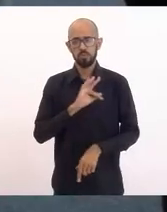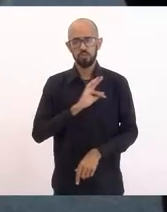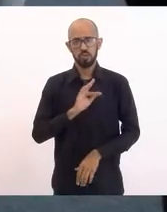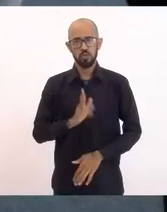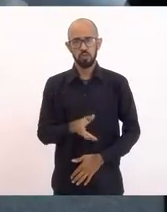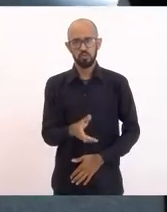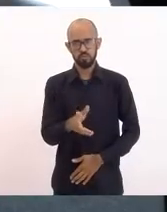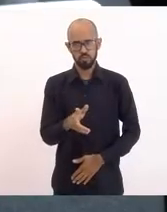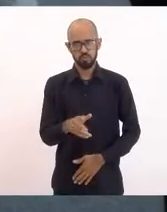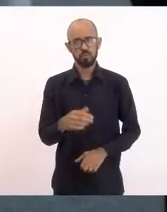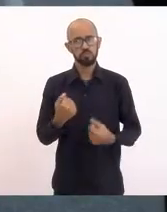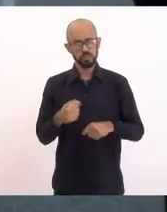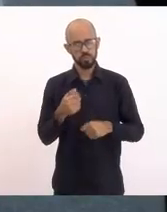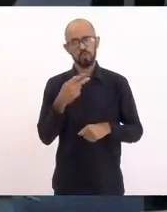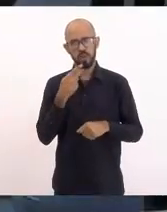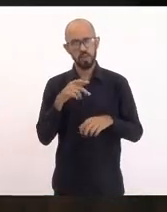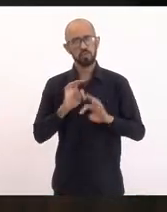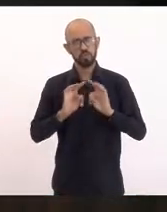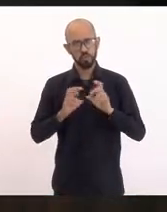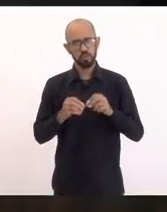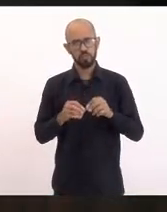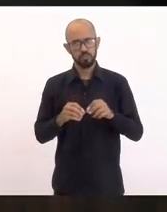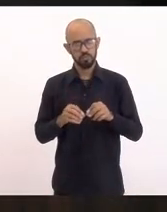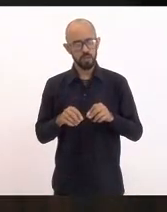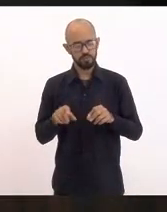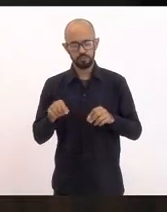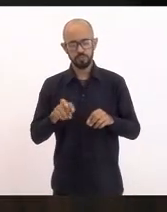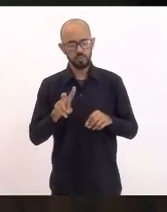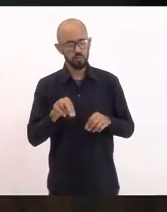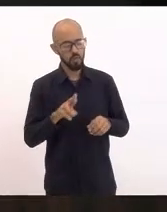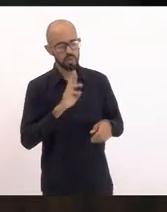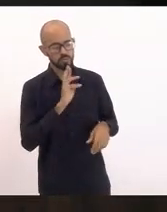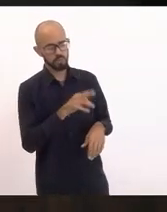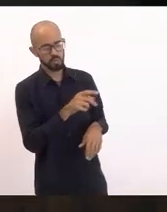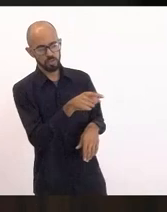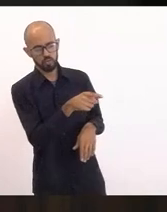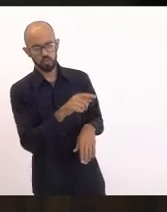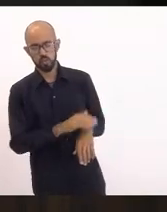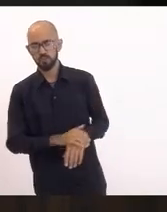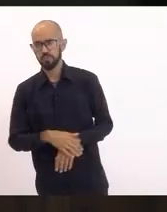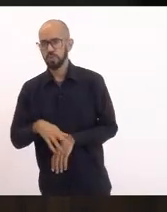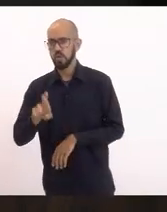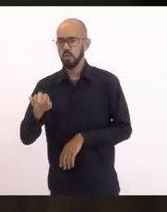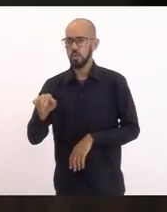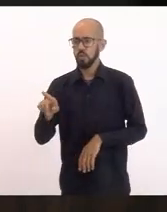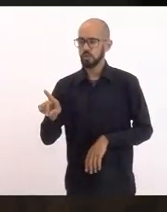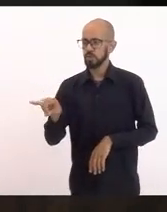de tudo. Tá, eu vou responder, Vossa Excelência, já. Deputado Rodrigo Amorim.